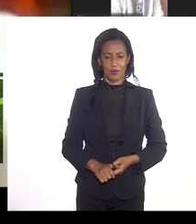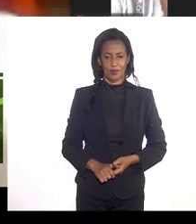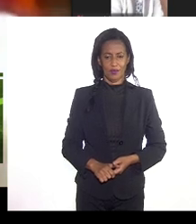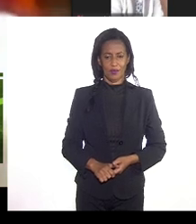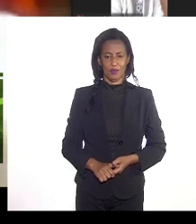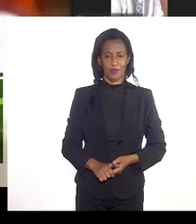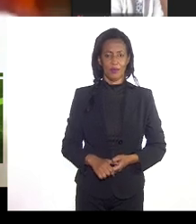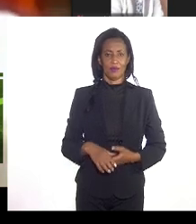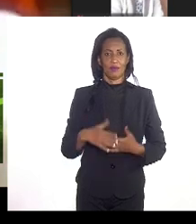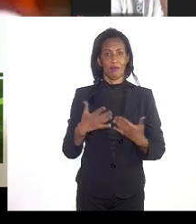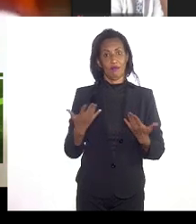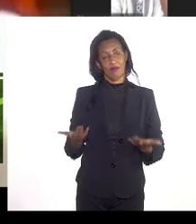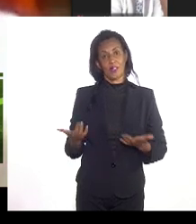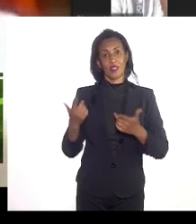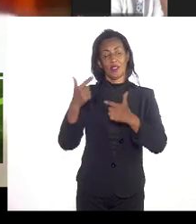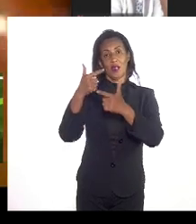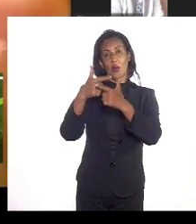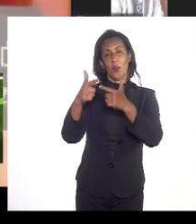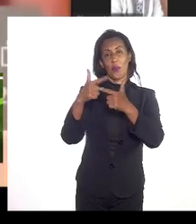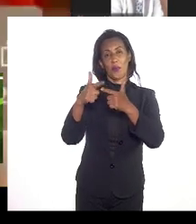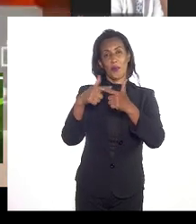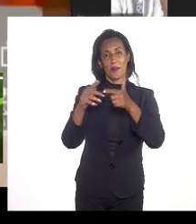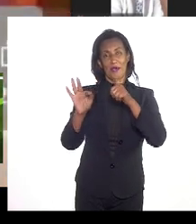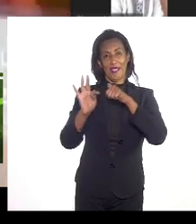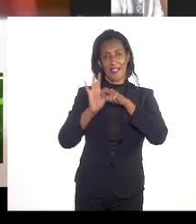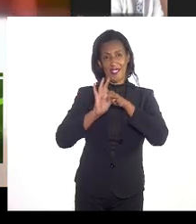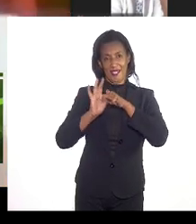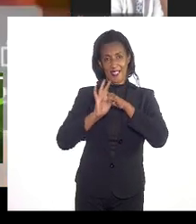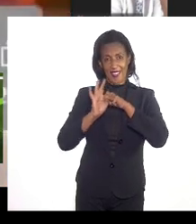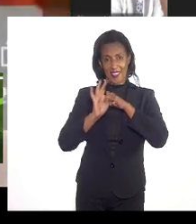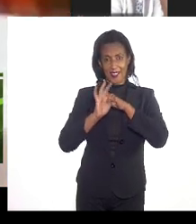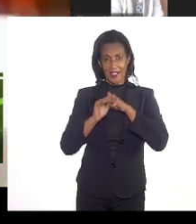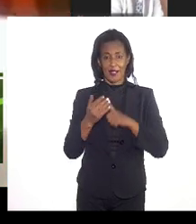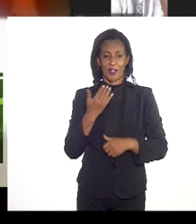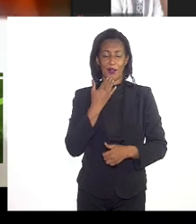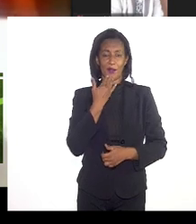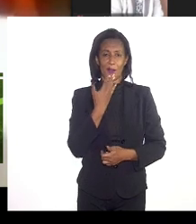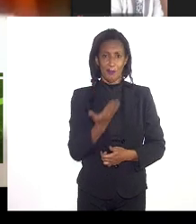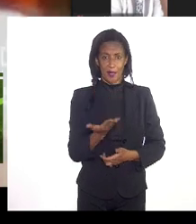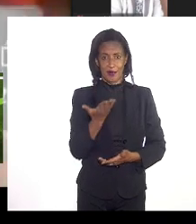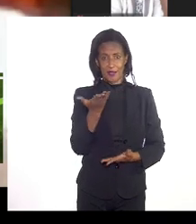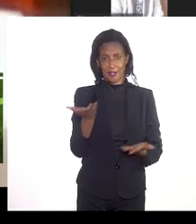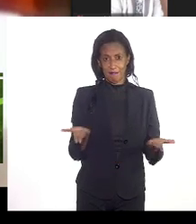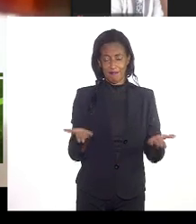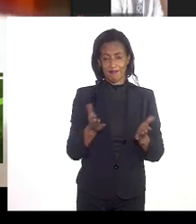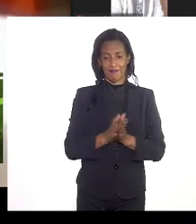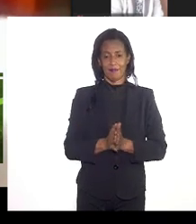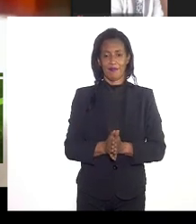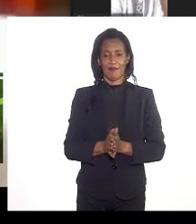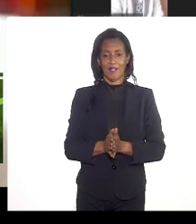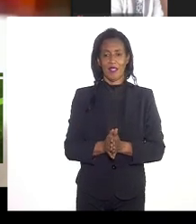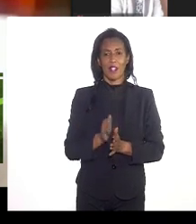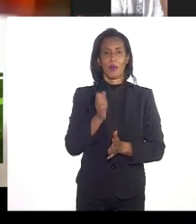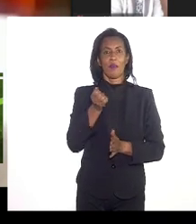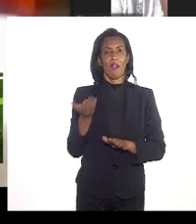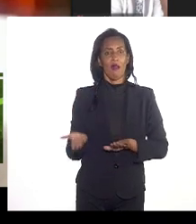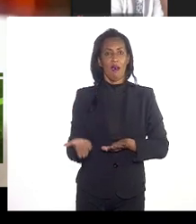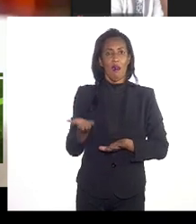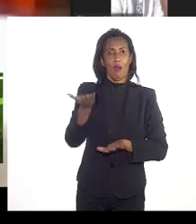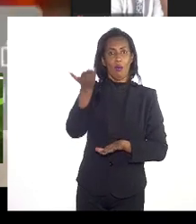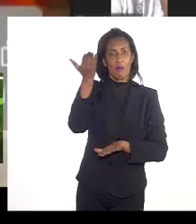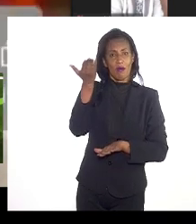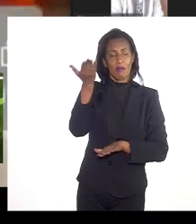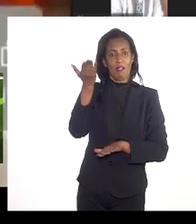Bom, estamos tendo um probleminha técnico aqui, peço que possa aumentar. Então, a